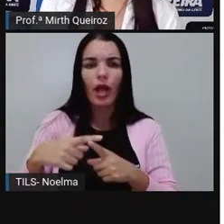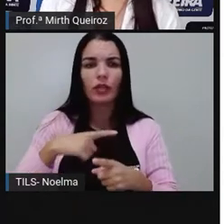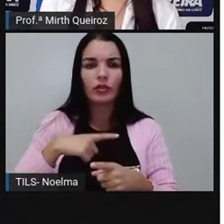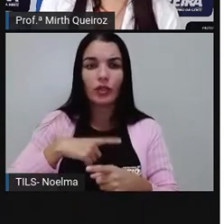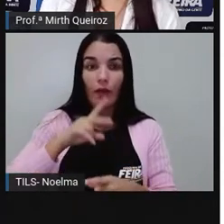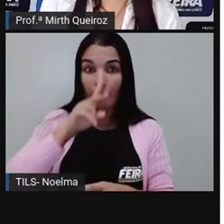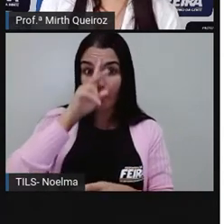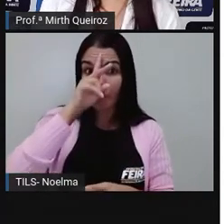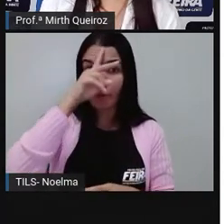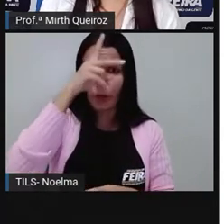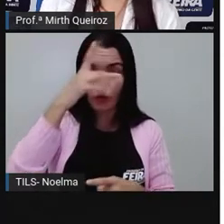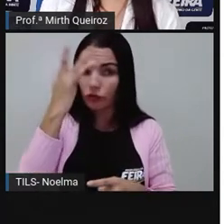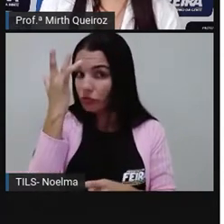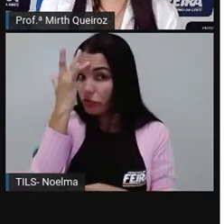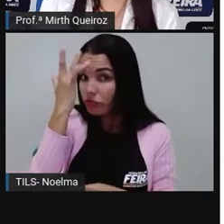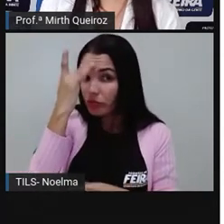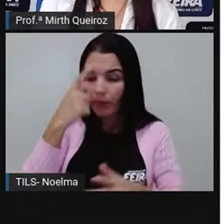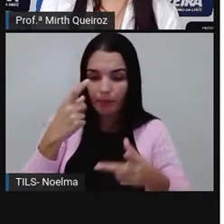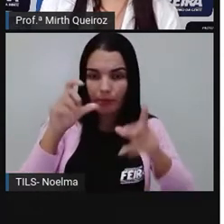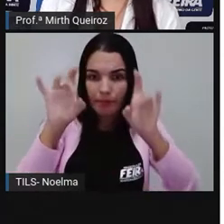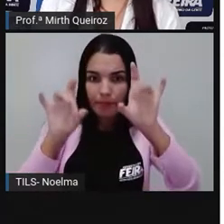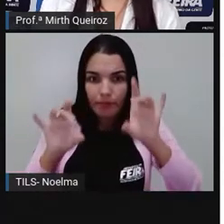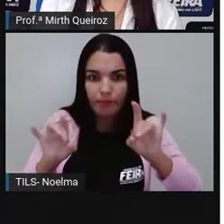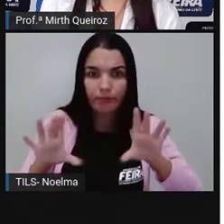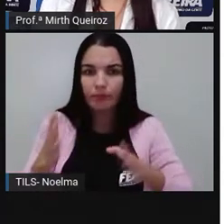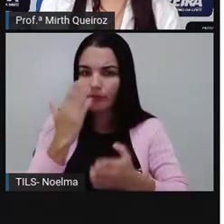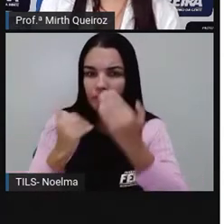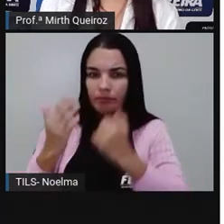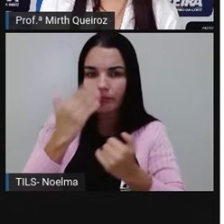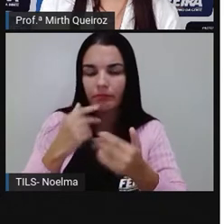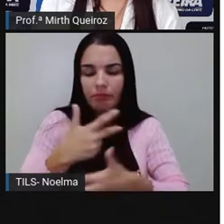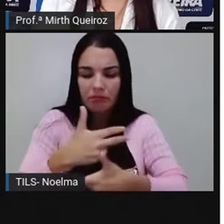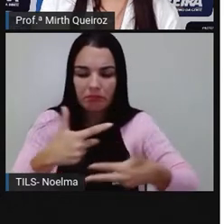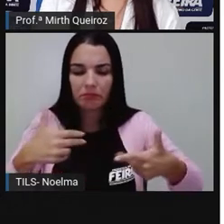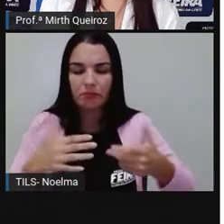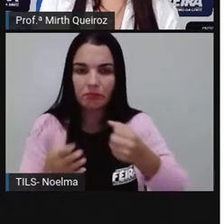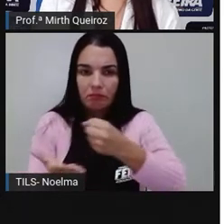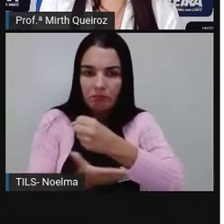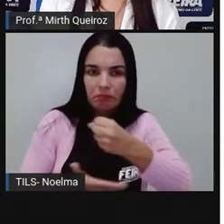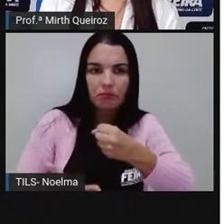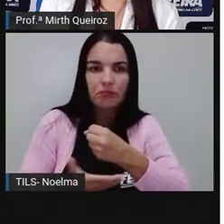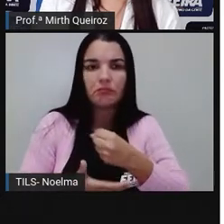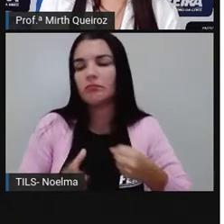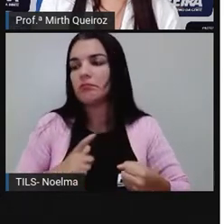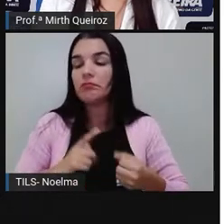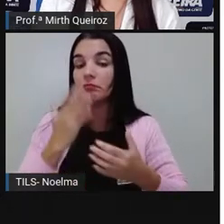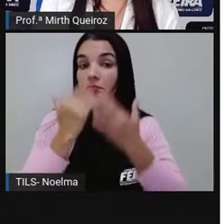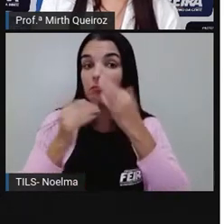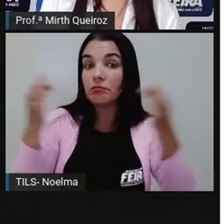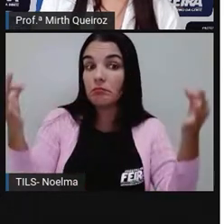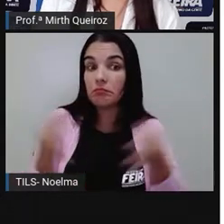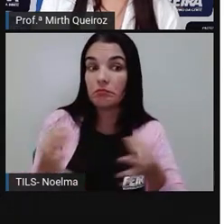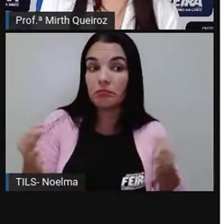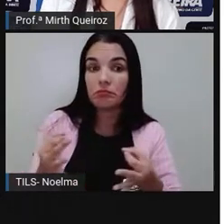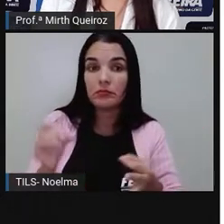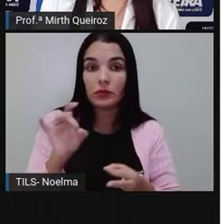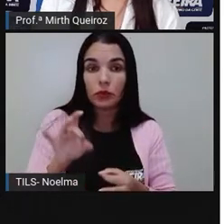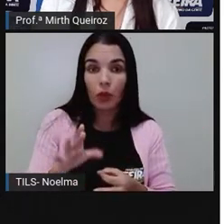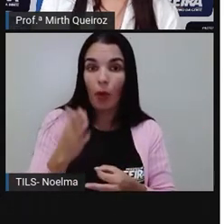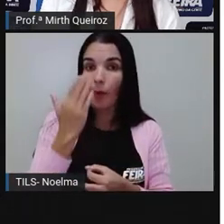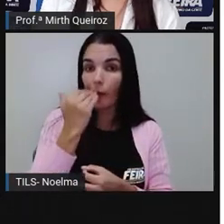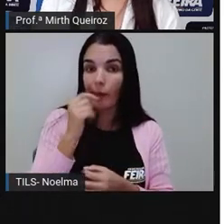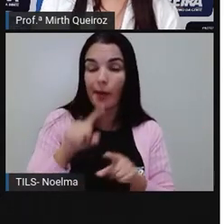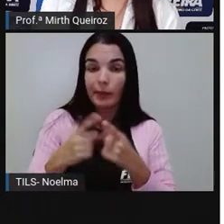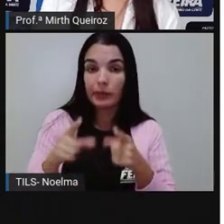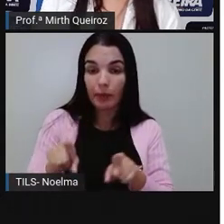comércio com as Índias a partir das especiarias, que a gente já falou, que são temperos, raízes, né? Que eram utilizados não só para temperar, mas também para